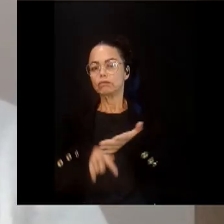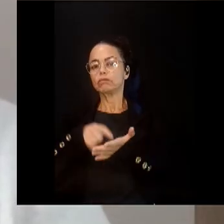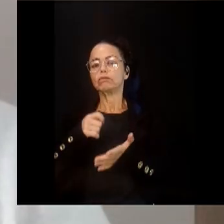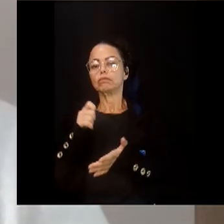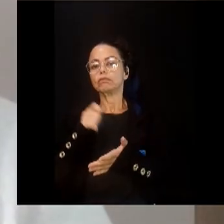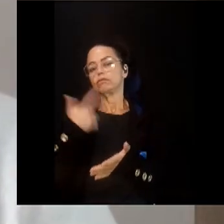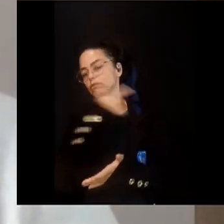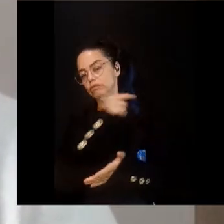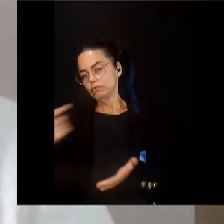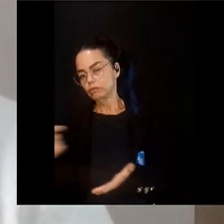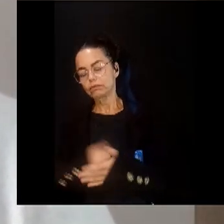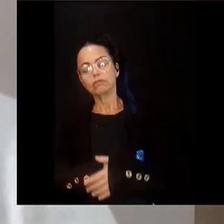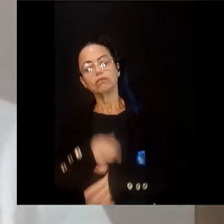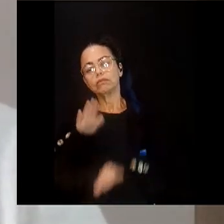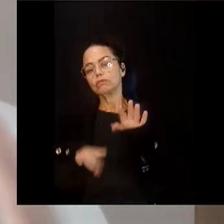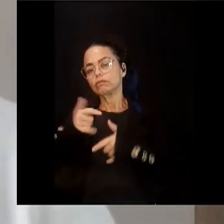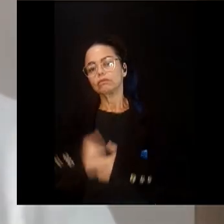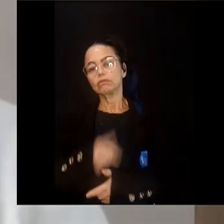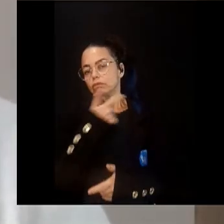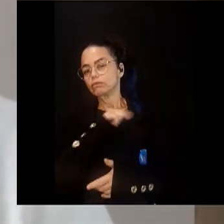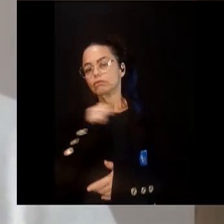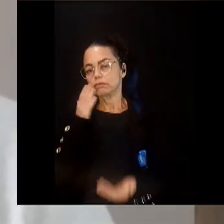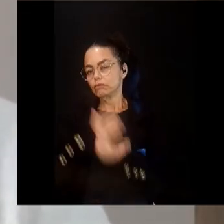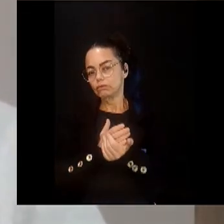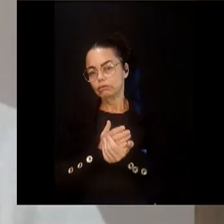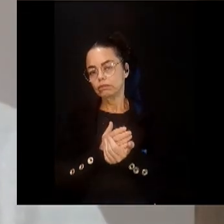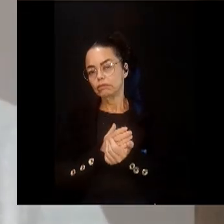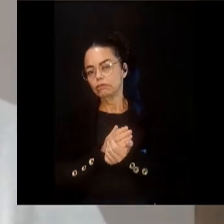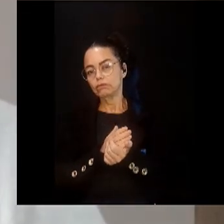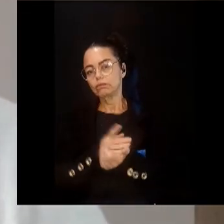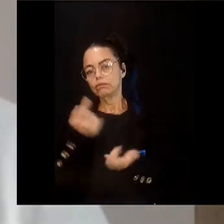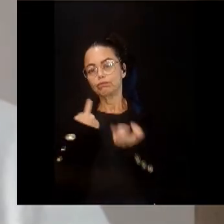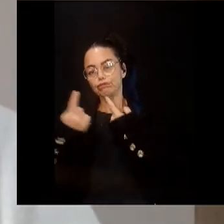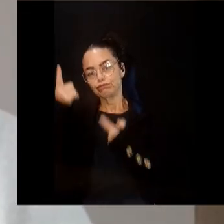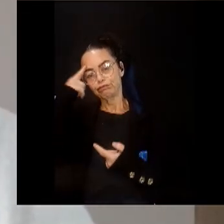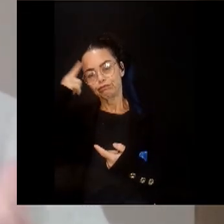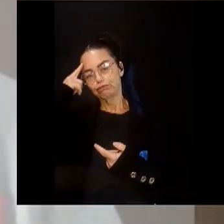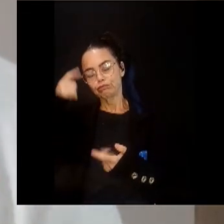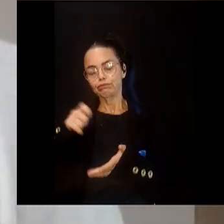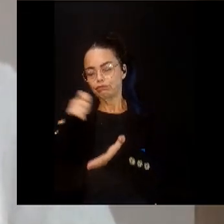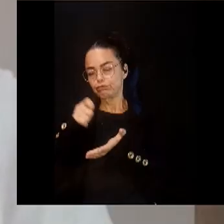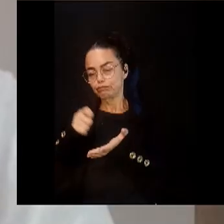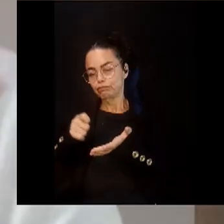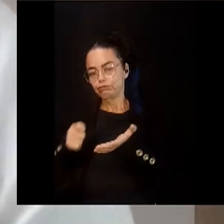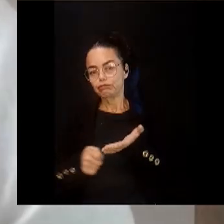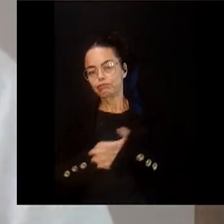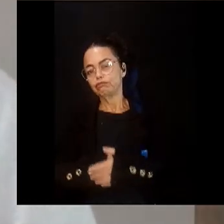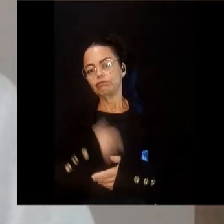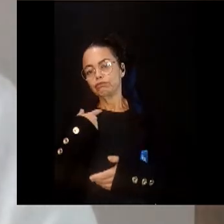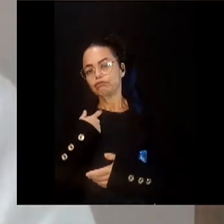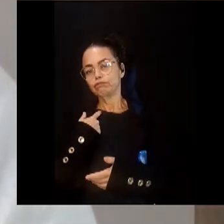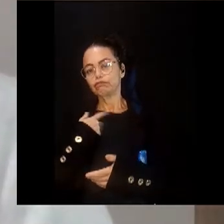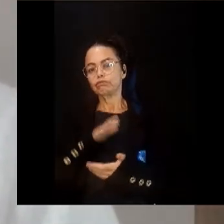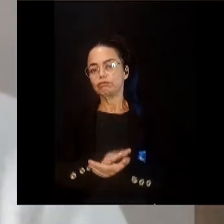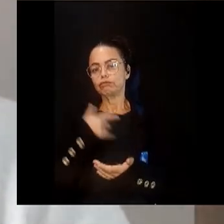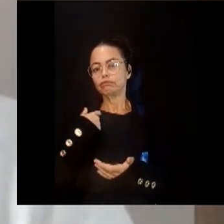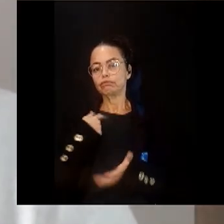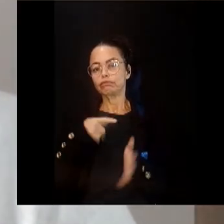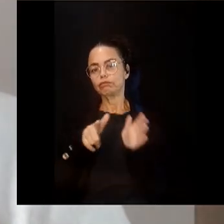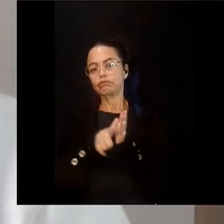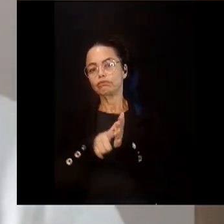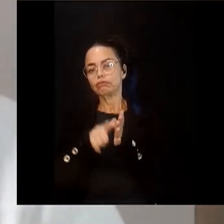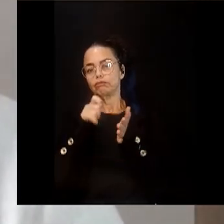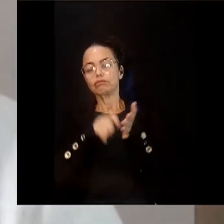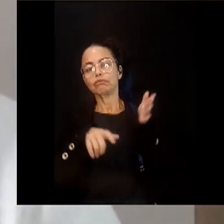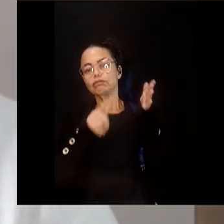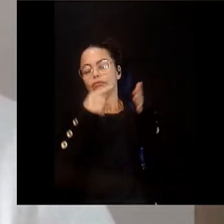muitas das vezes eu não tenho o processo. É tudo ali no dia a dia. Às vezes eu escrevo ali no post-it ou na própria parede, né? Então,